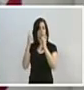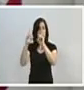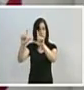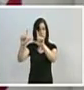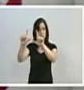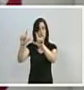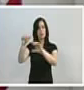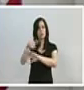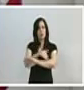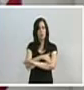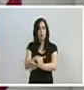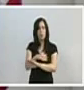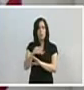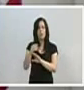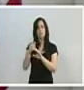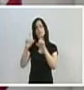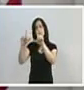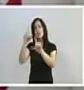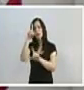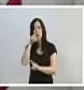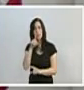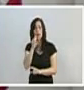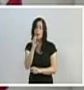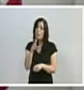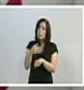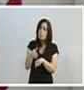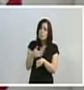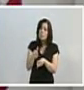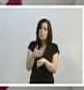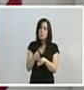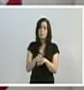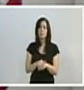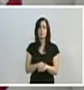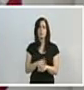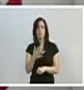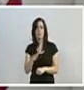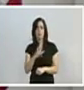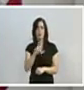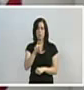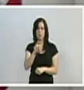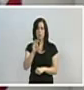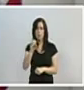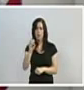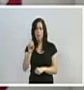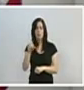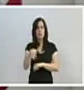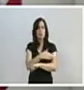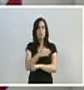identificadas como ruas de placas amarelas ou brancas, e cerca de 500 ruas não